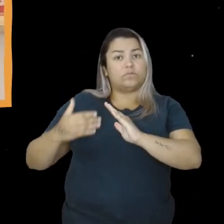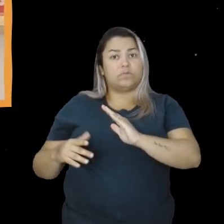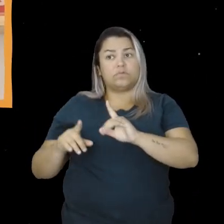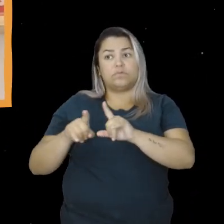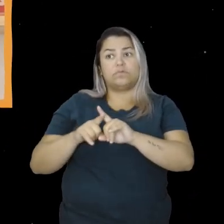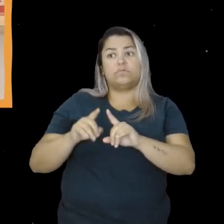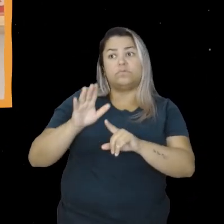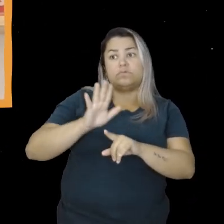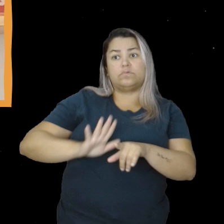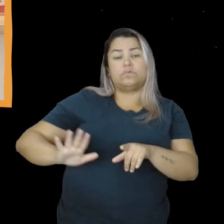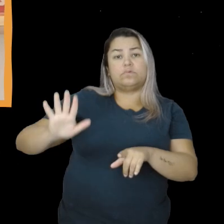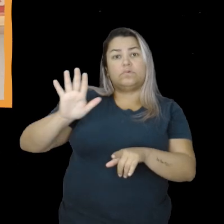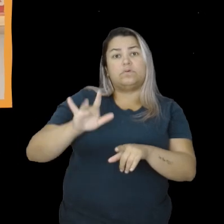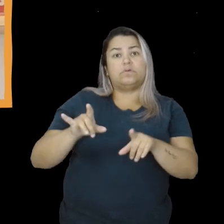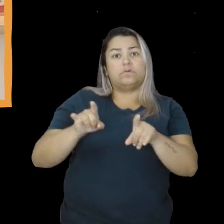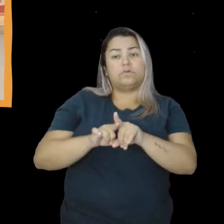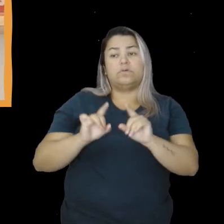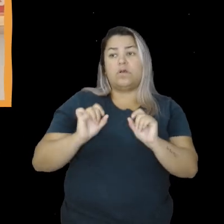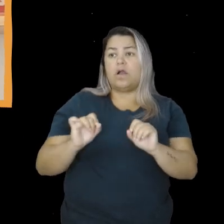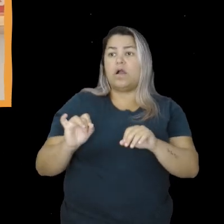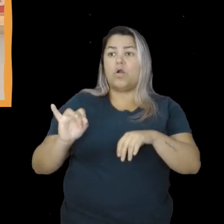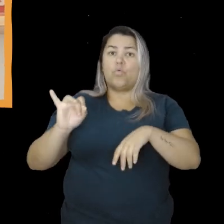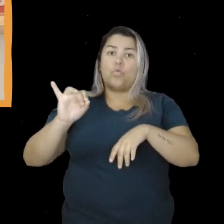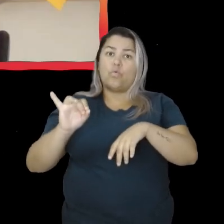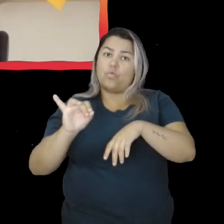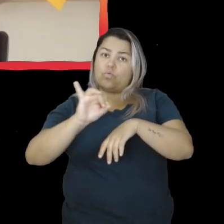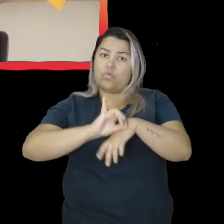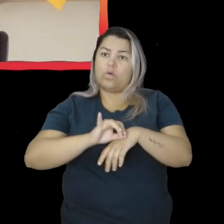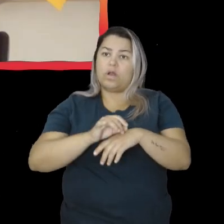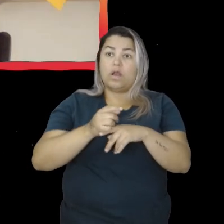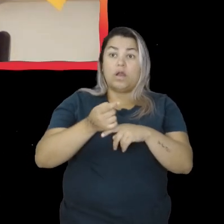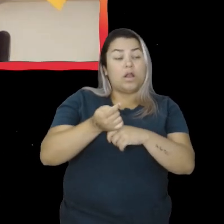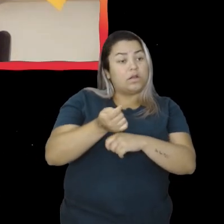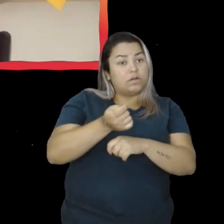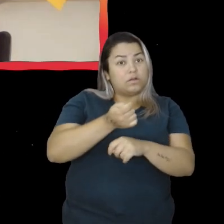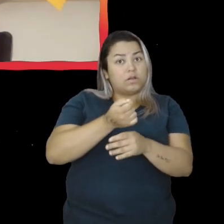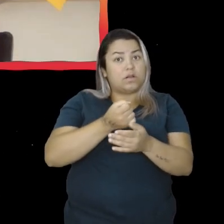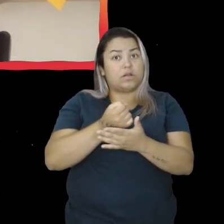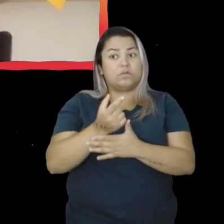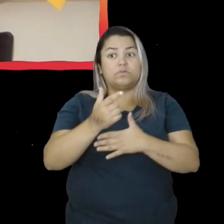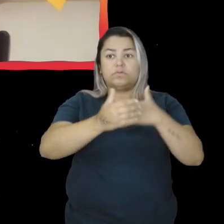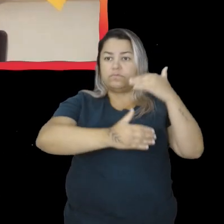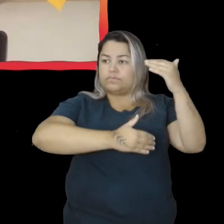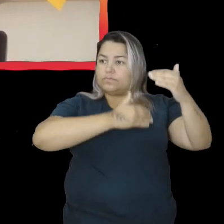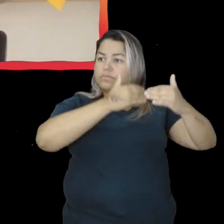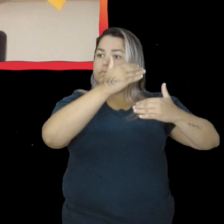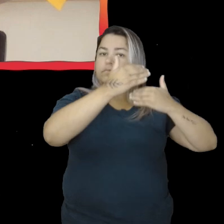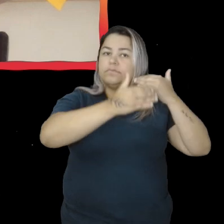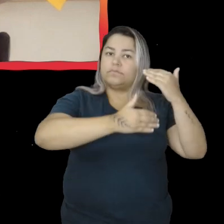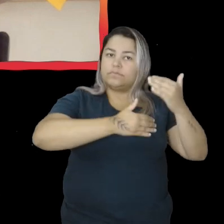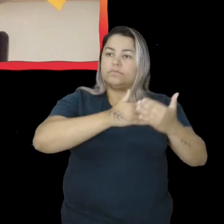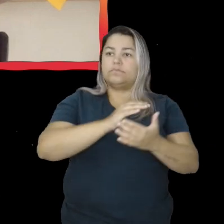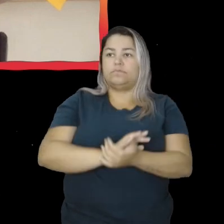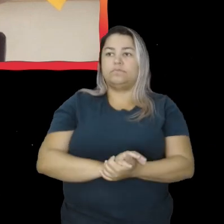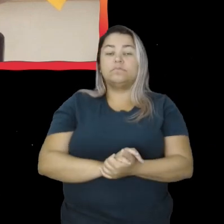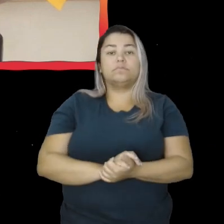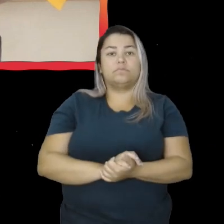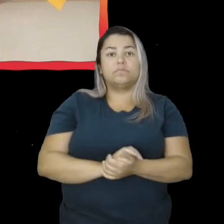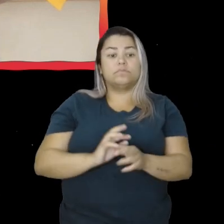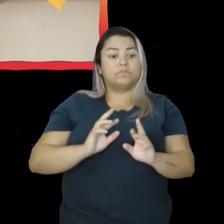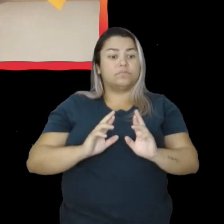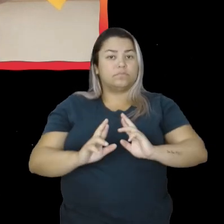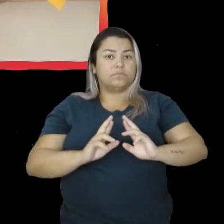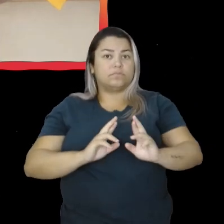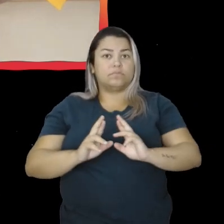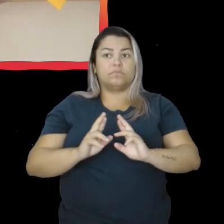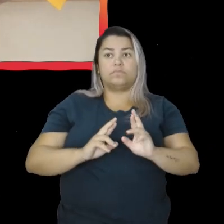e tem gente que fala que, na verdade, é o epicentro do capitalismo, porque é o lugar onde mais se desenvolve de forma mais perversa as relações do